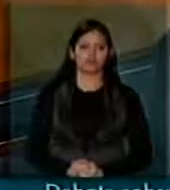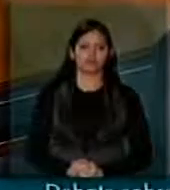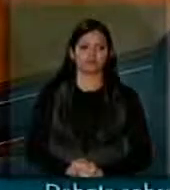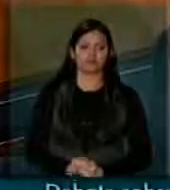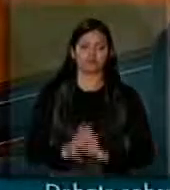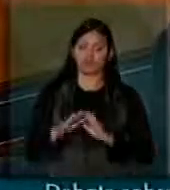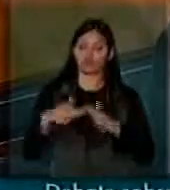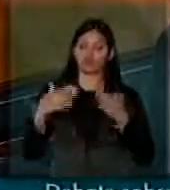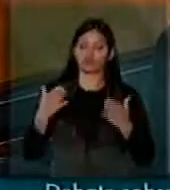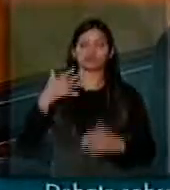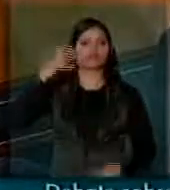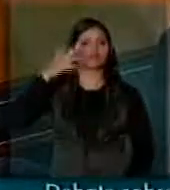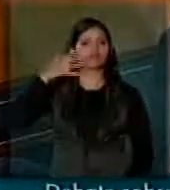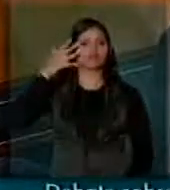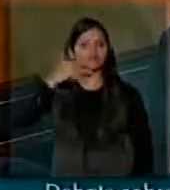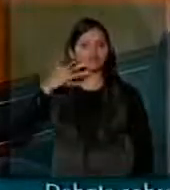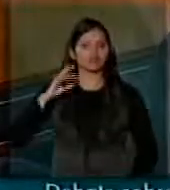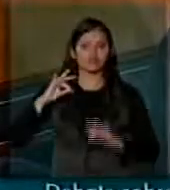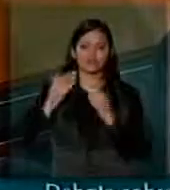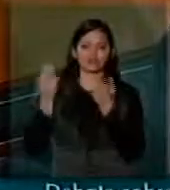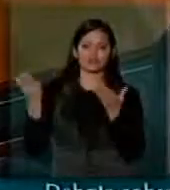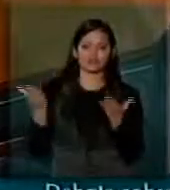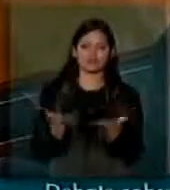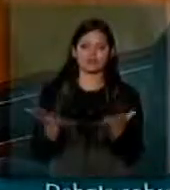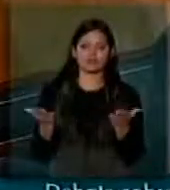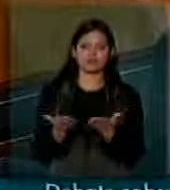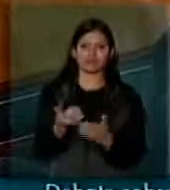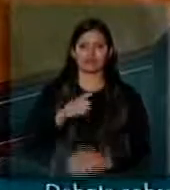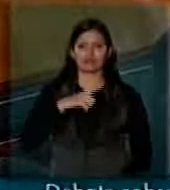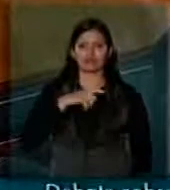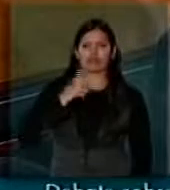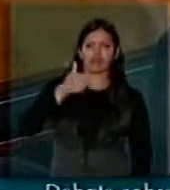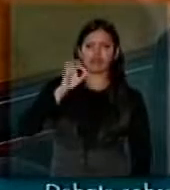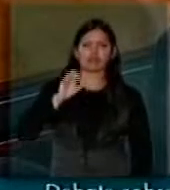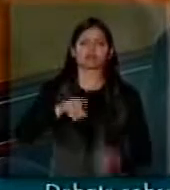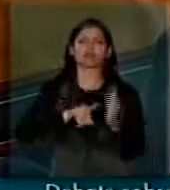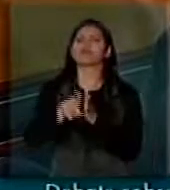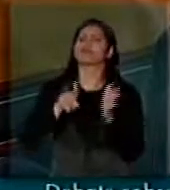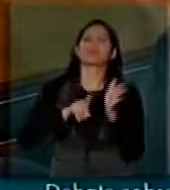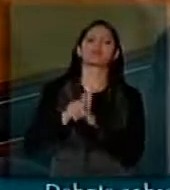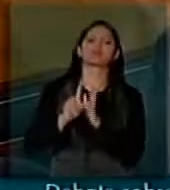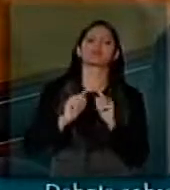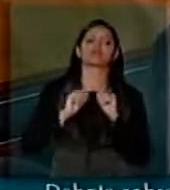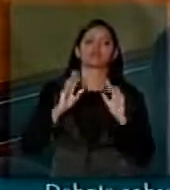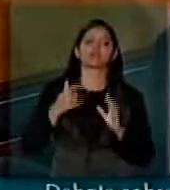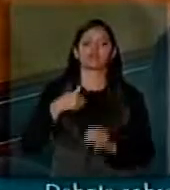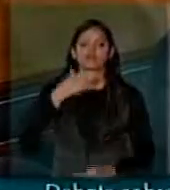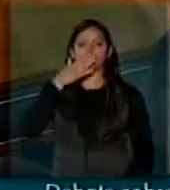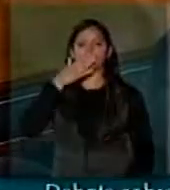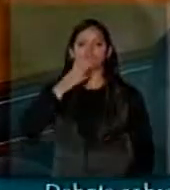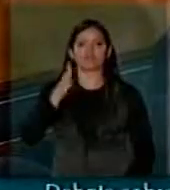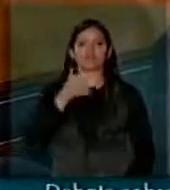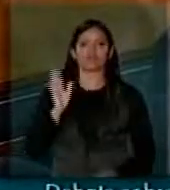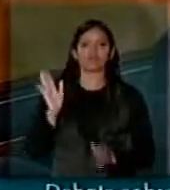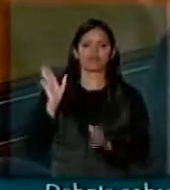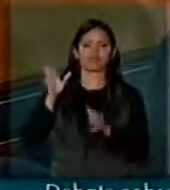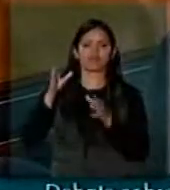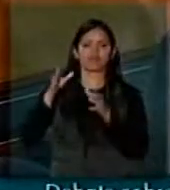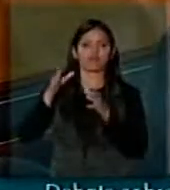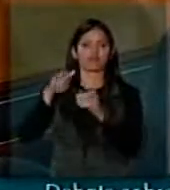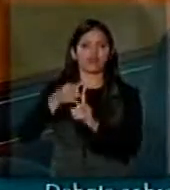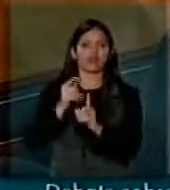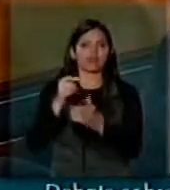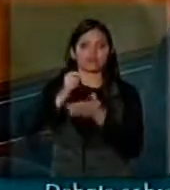em relação aos expositores aqui, eu teria umas 10 perguntas, pelo menos. Agora, eu prefiro dirigir por